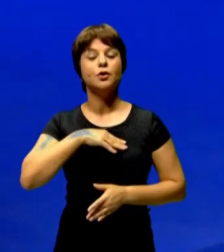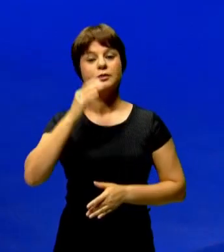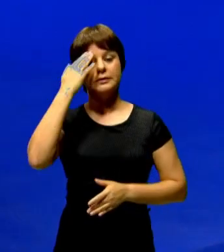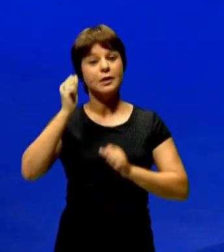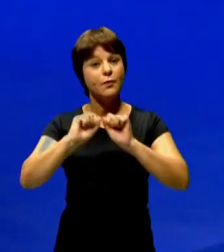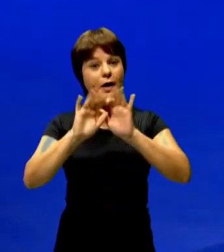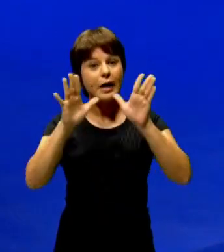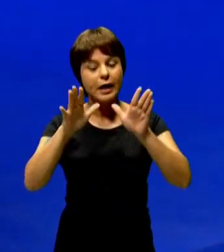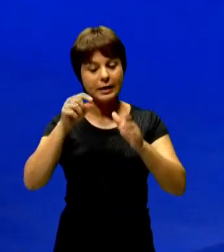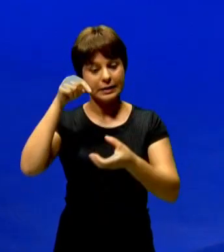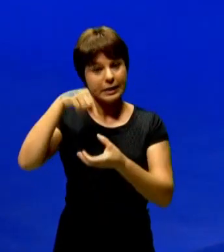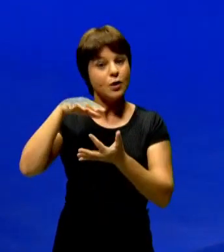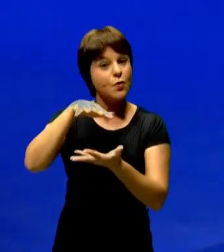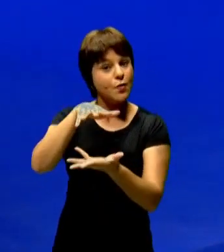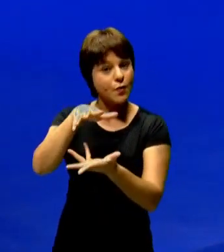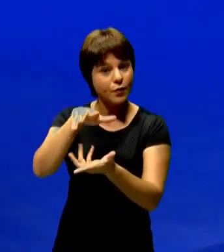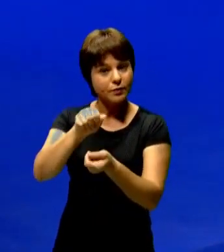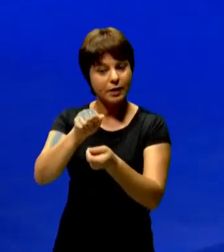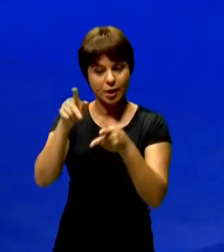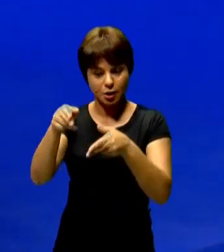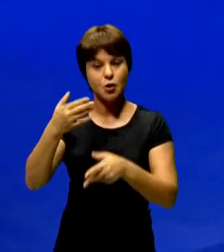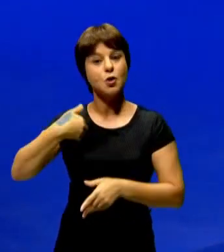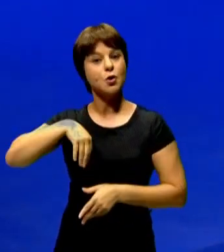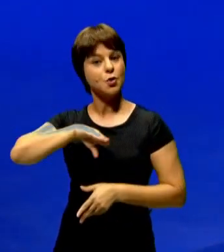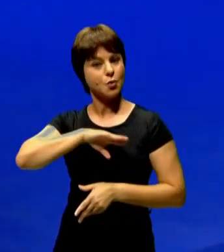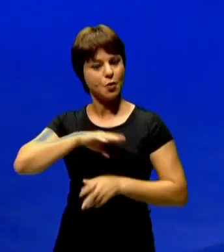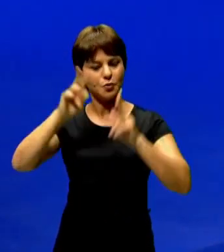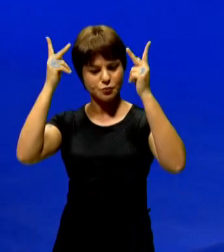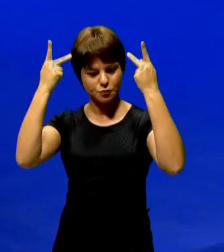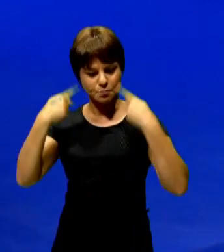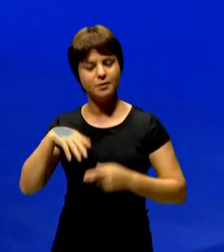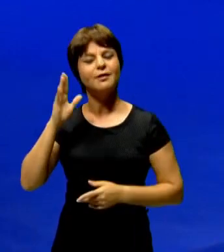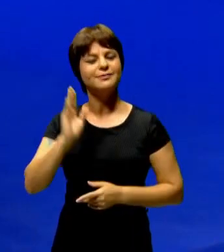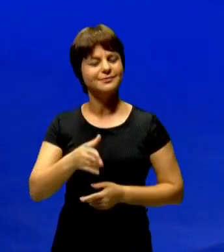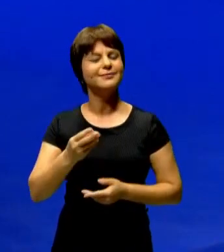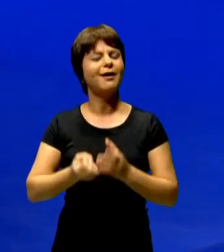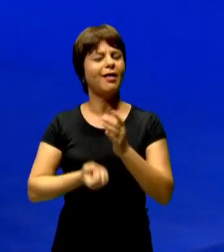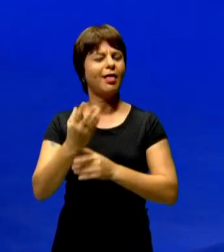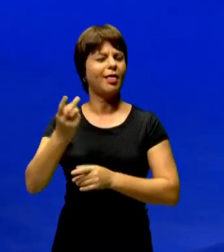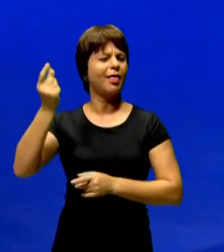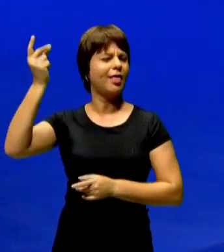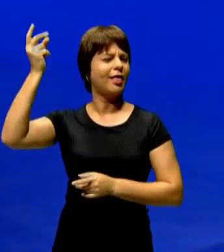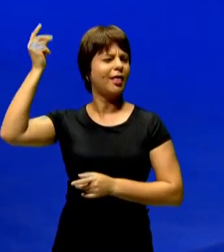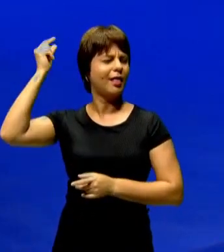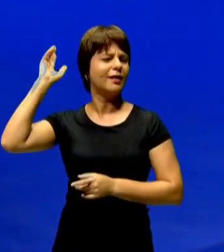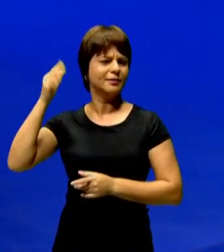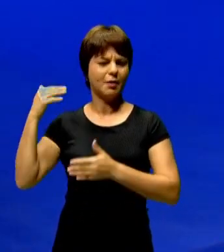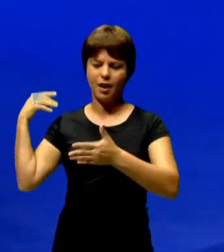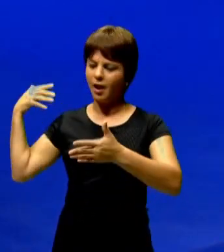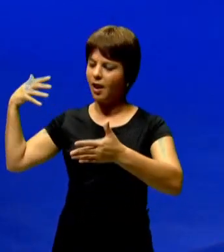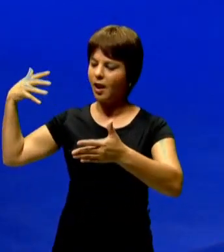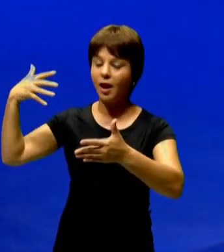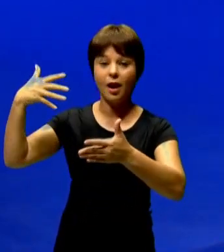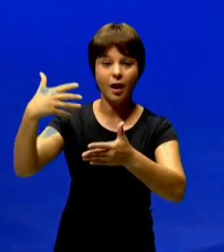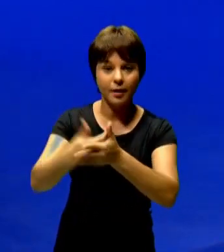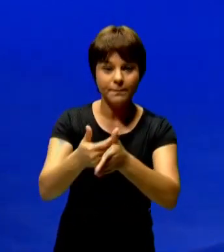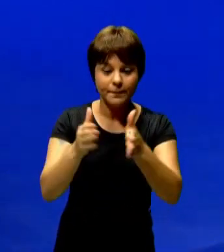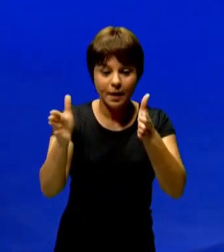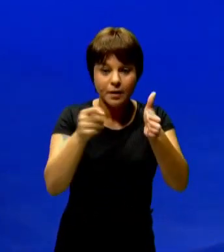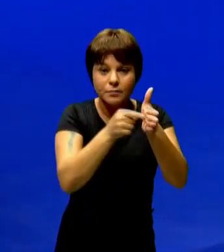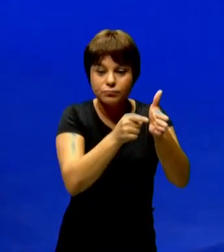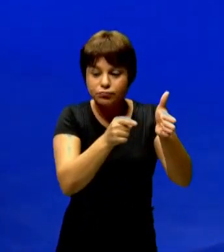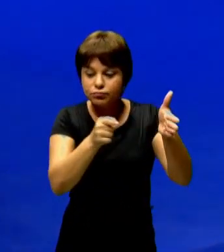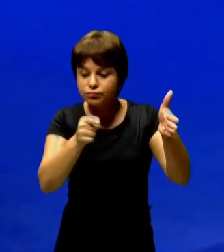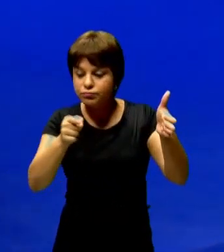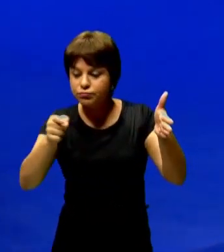que a nossa Terra e de que nós, enquanto espécie, existimos há muito mais tempo que isso. A escala temporal que considera o